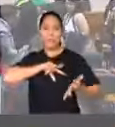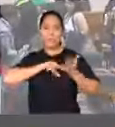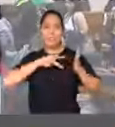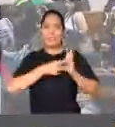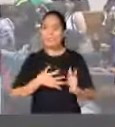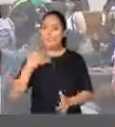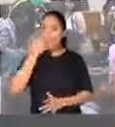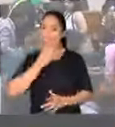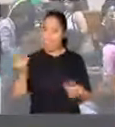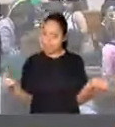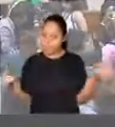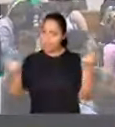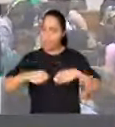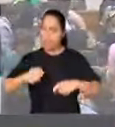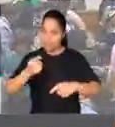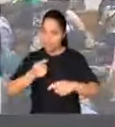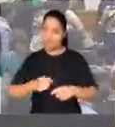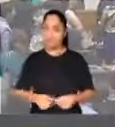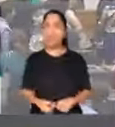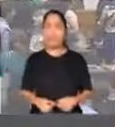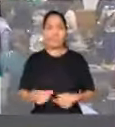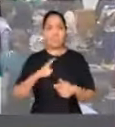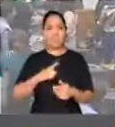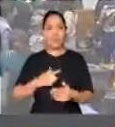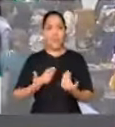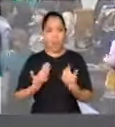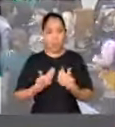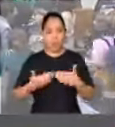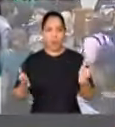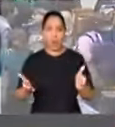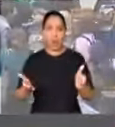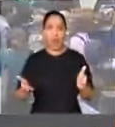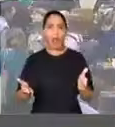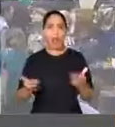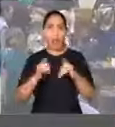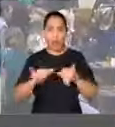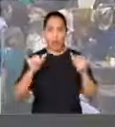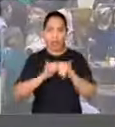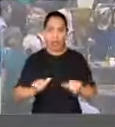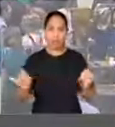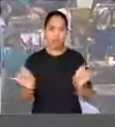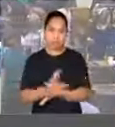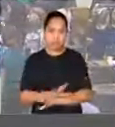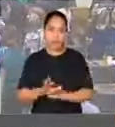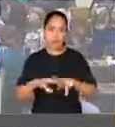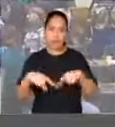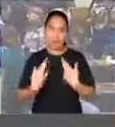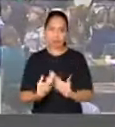canção, vale a pena. E com isso, declaro encerrada a presente sessão solene.